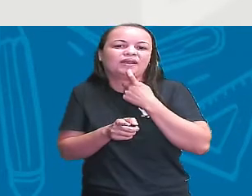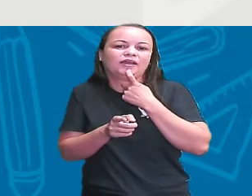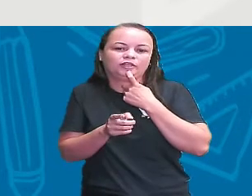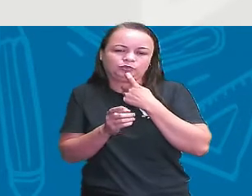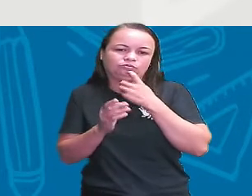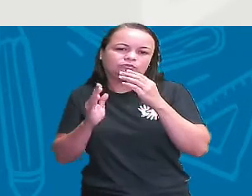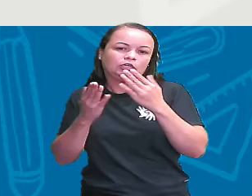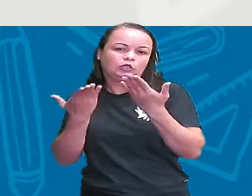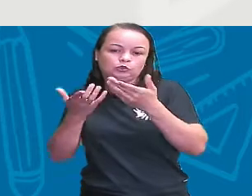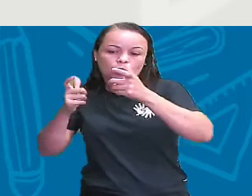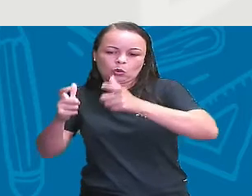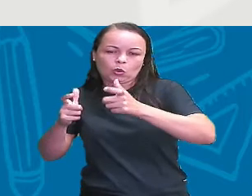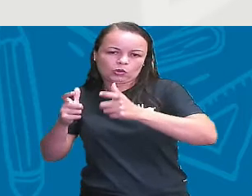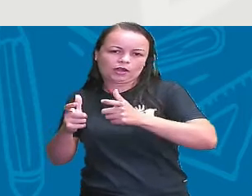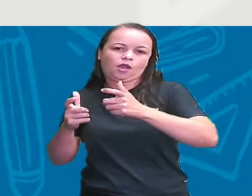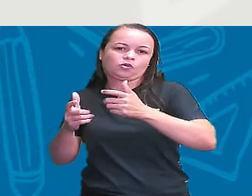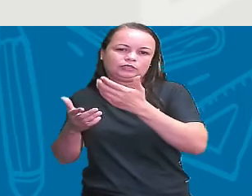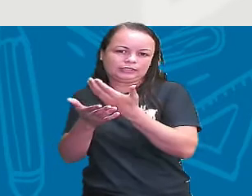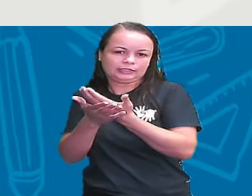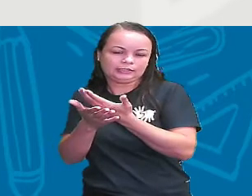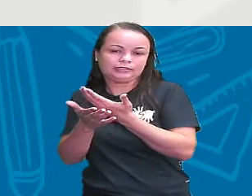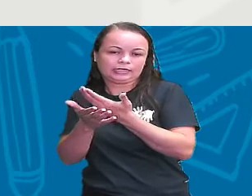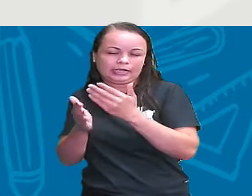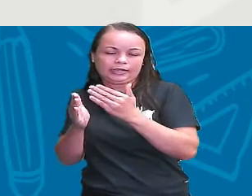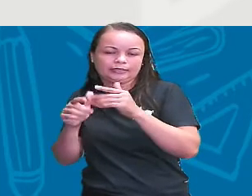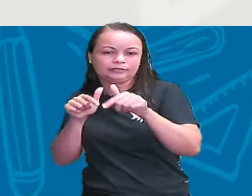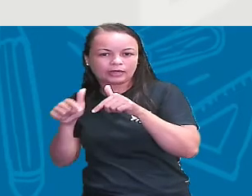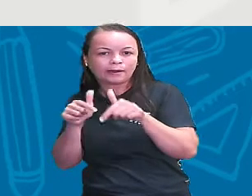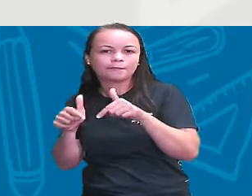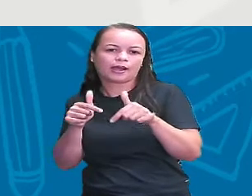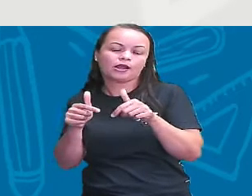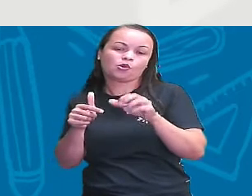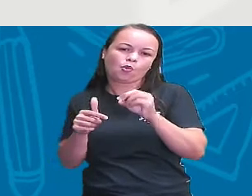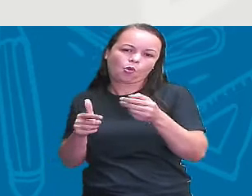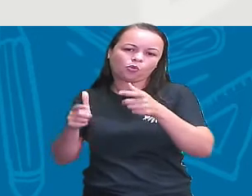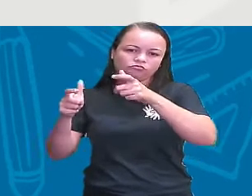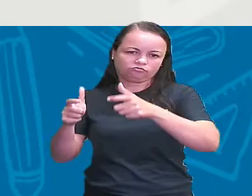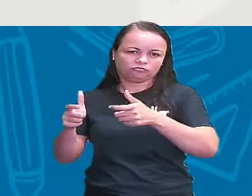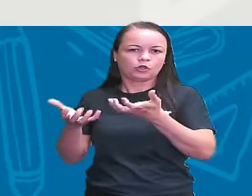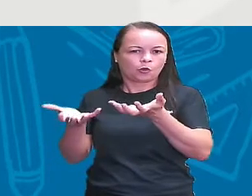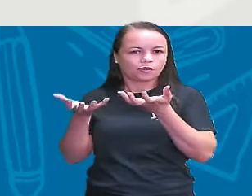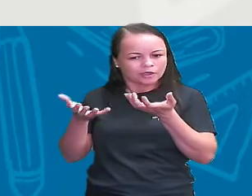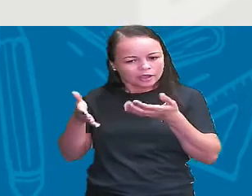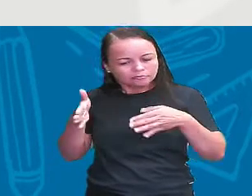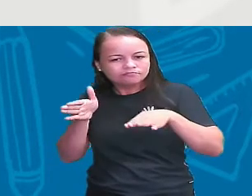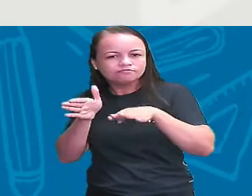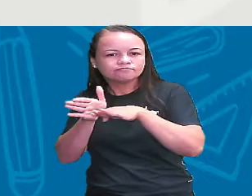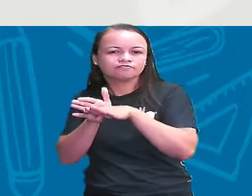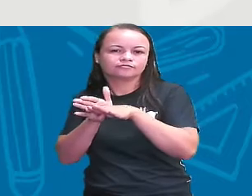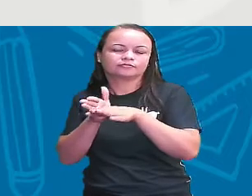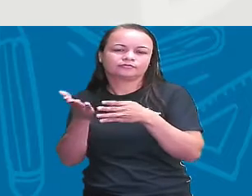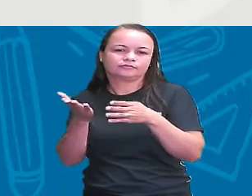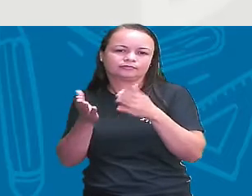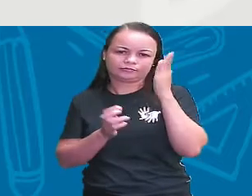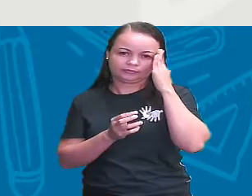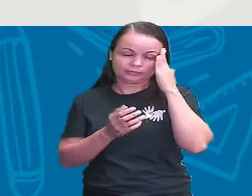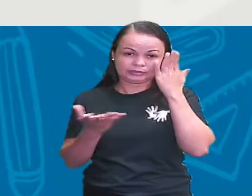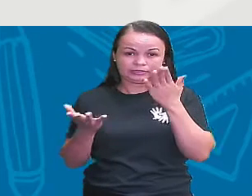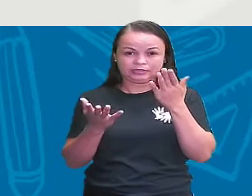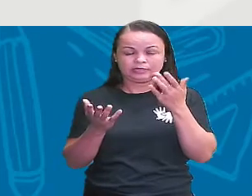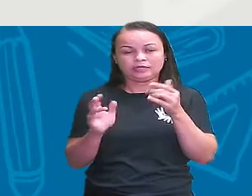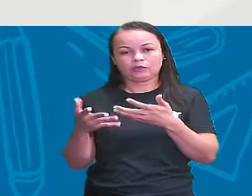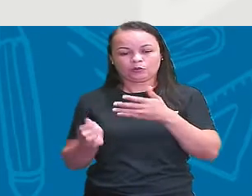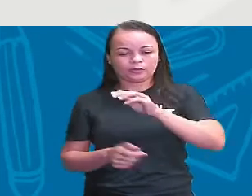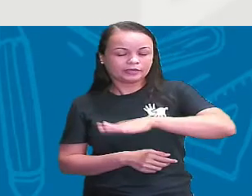do local em que eu quero chegar. Deu para entender? Então, crianças, no seu trajeto, crianças e